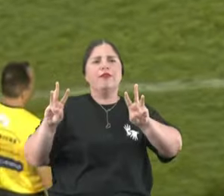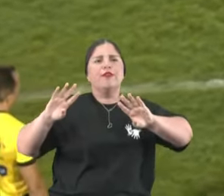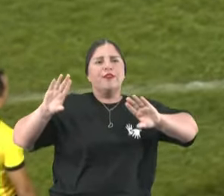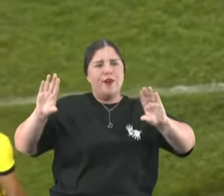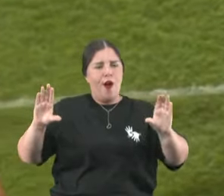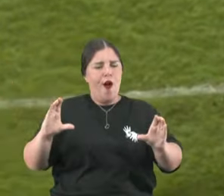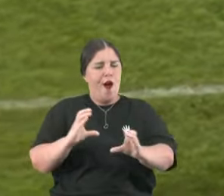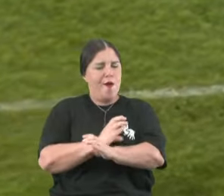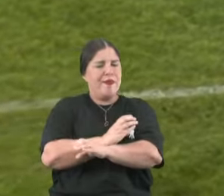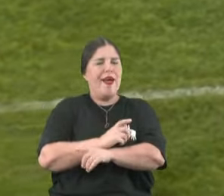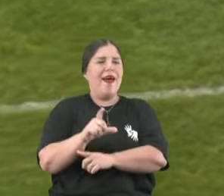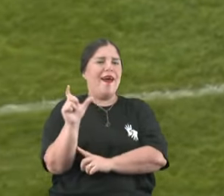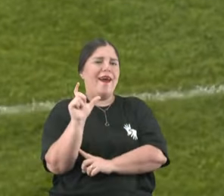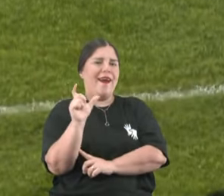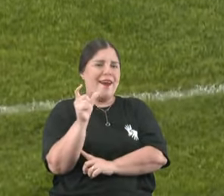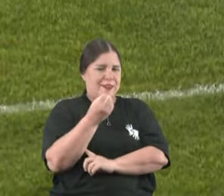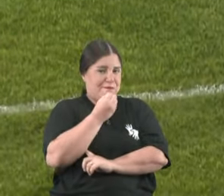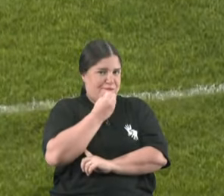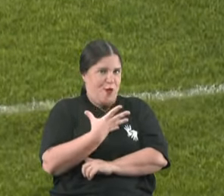de vantagens do Brasil.